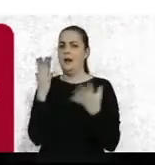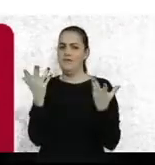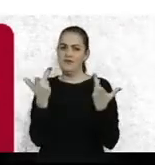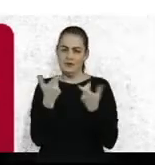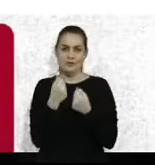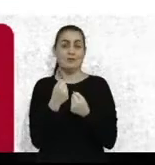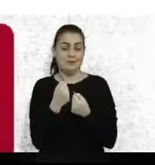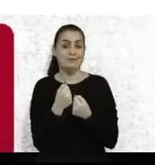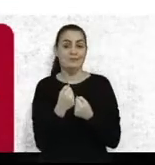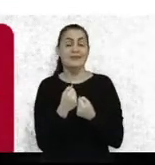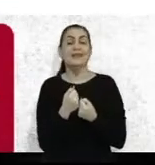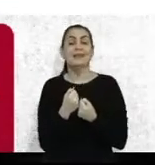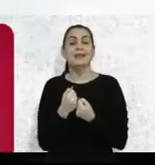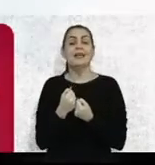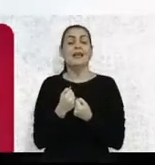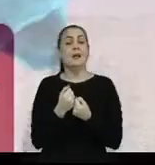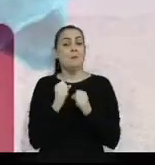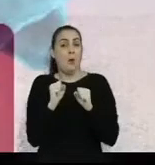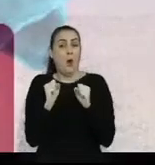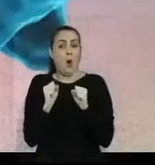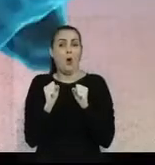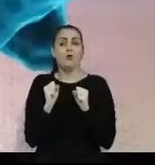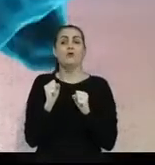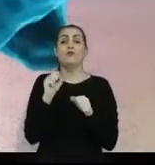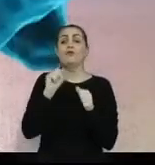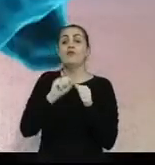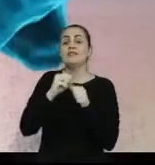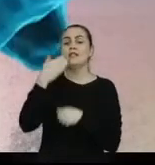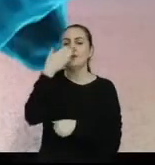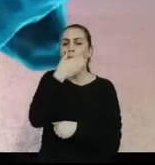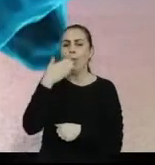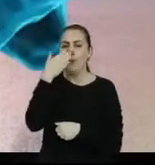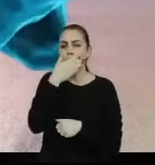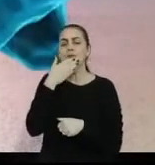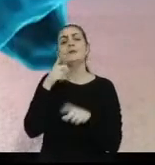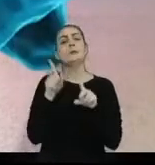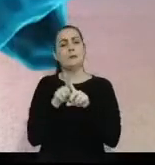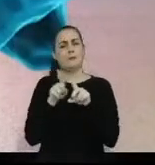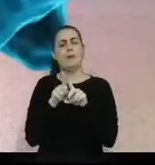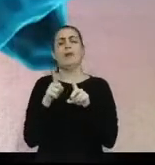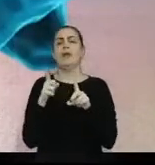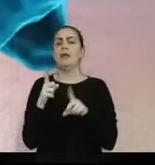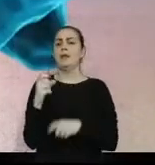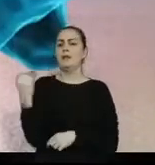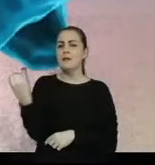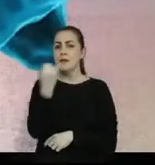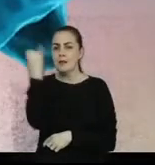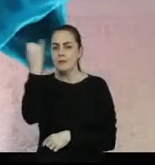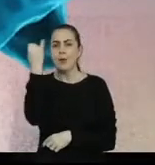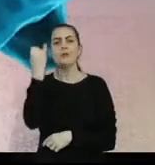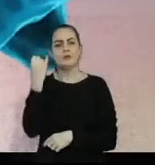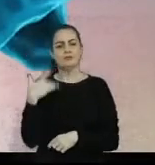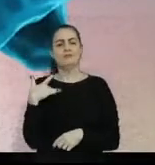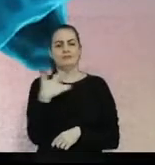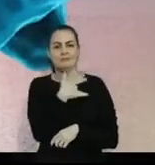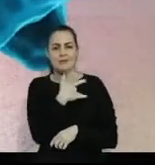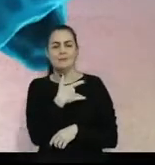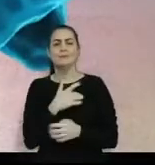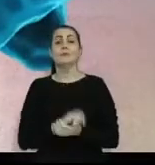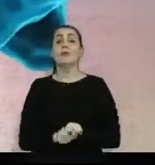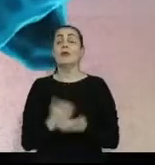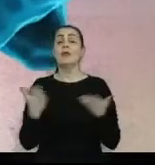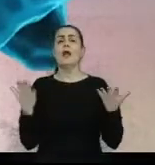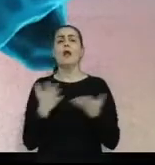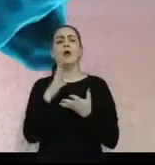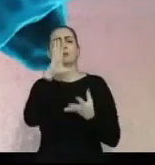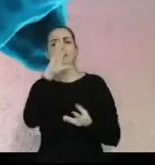para ter esses benefícios antioxidantes aí que a gente está tanto falando. E só para fechar, como eu citei lá no início, a